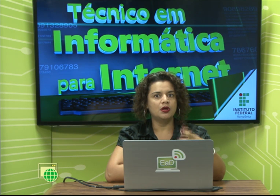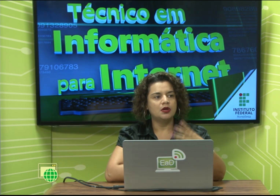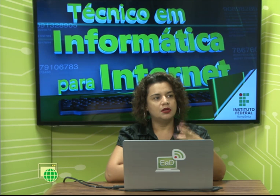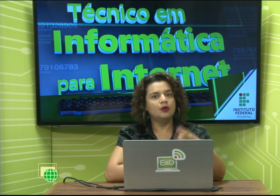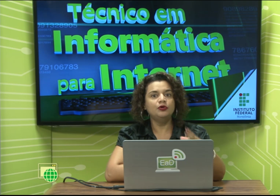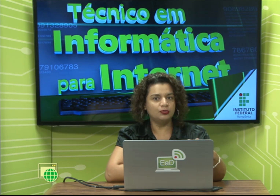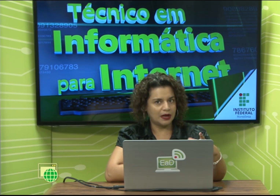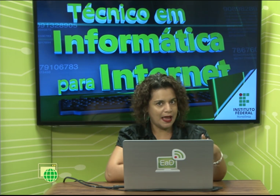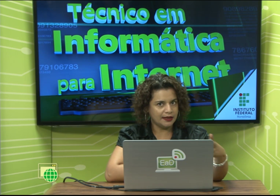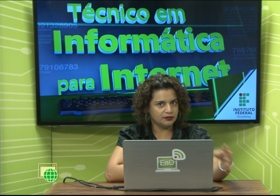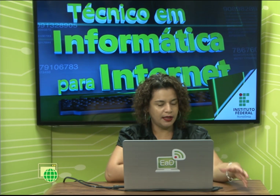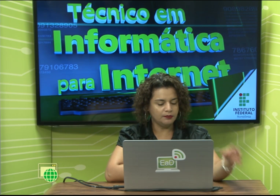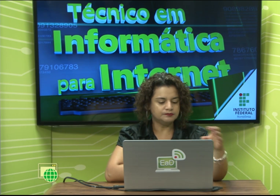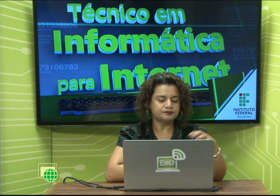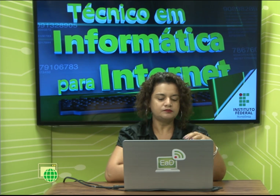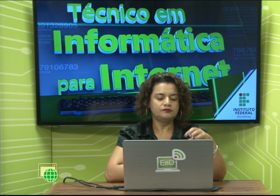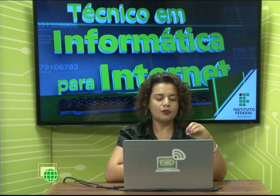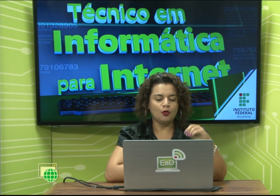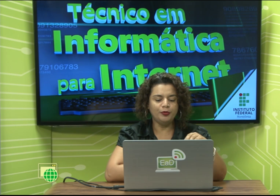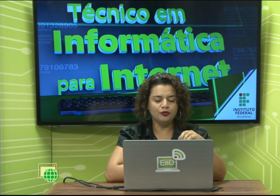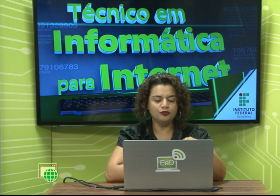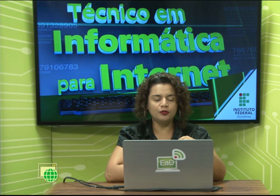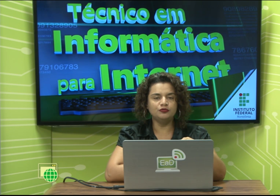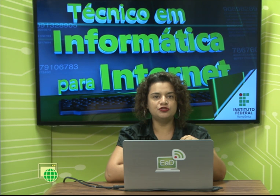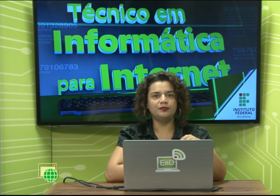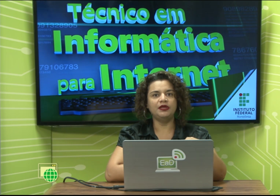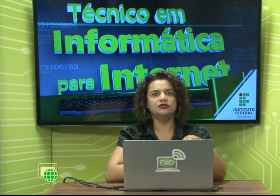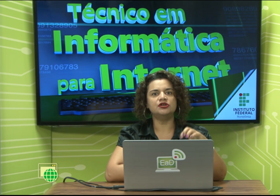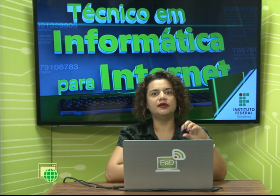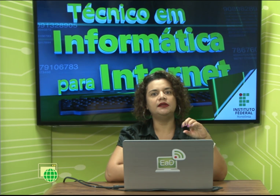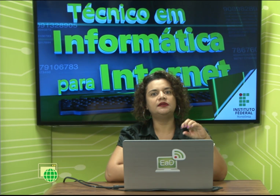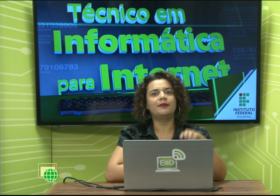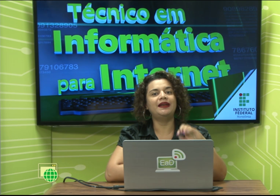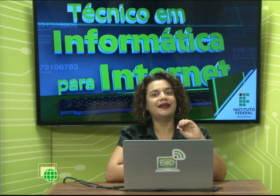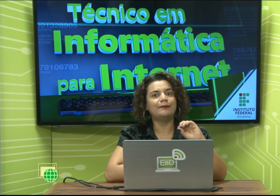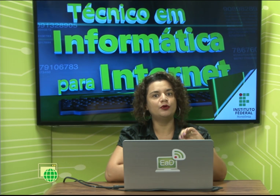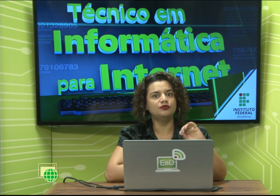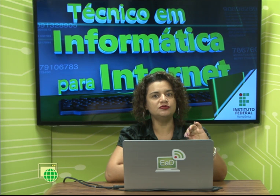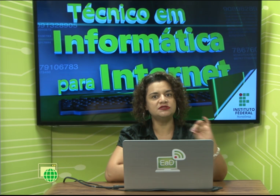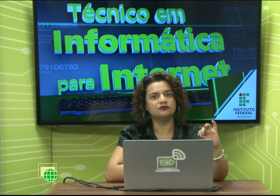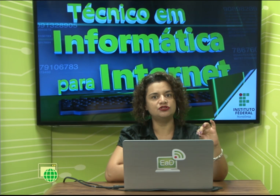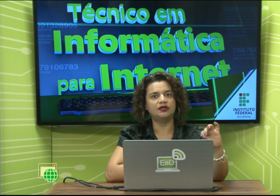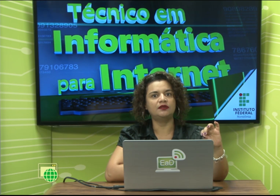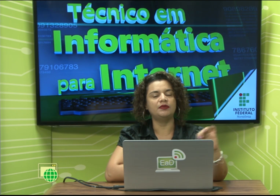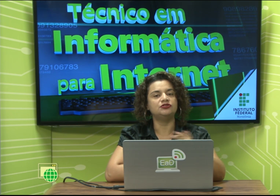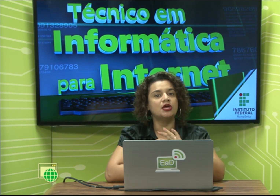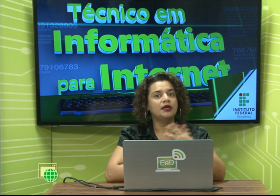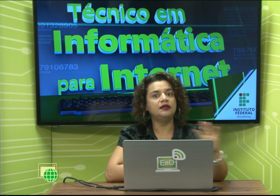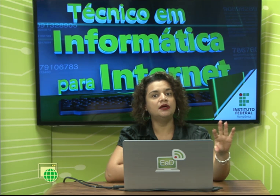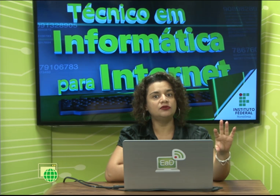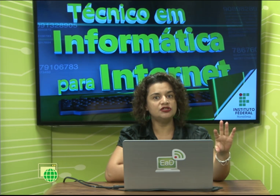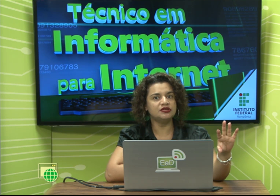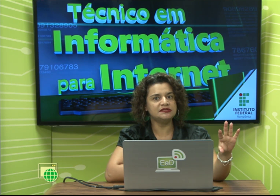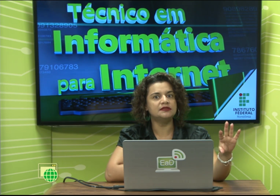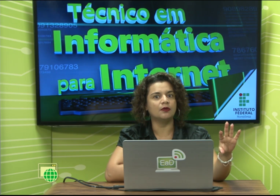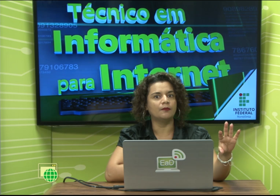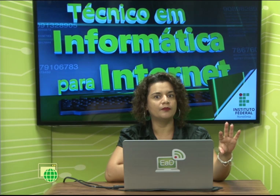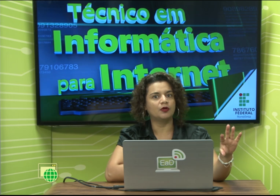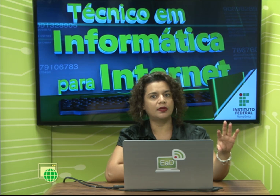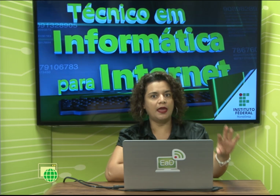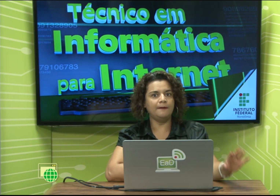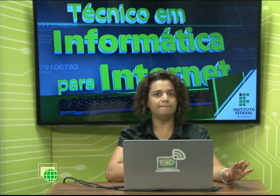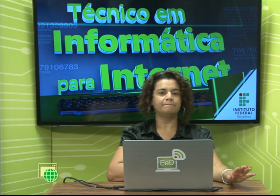pouco, não muito claro, né? O produtor multimídia, ele trabalha na produção diretamente e não na